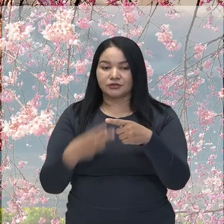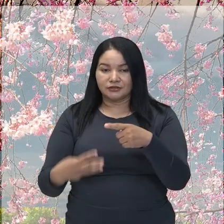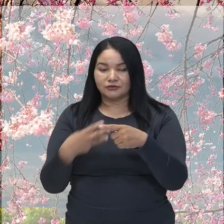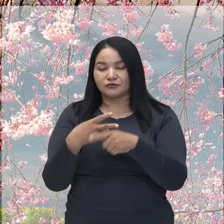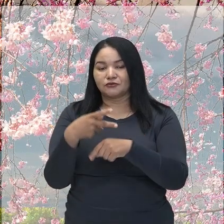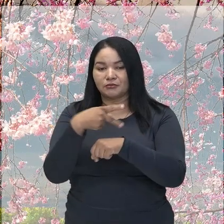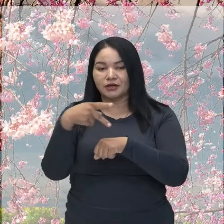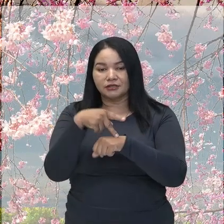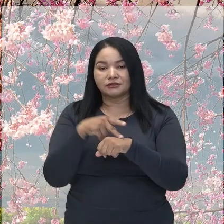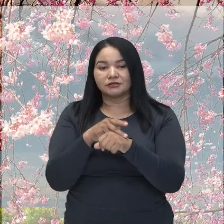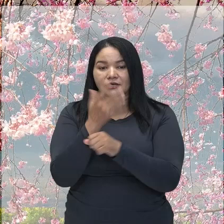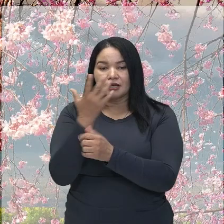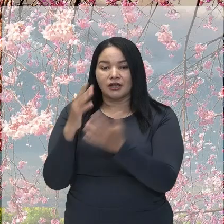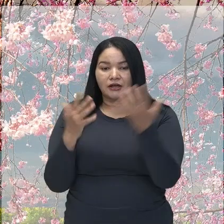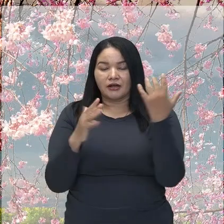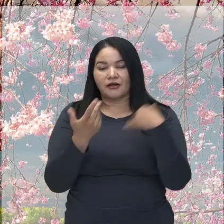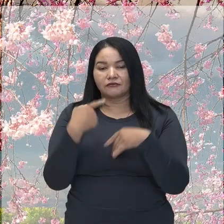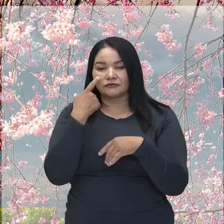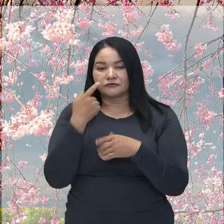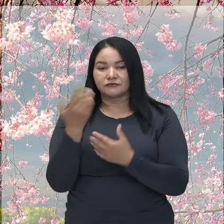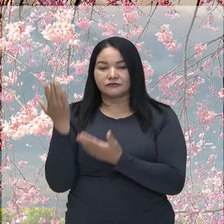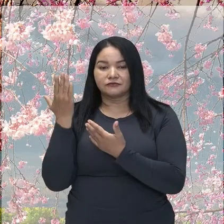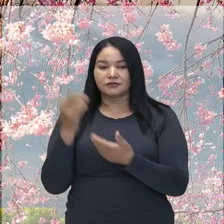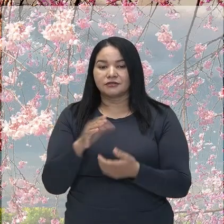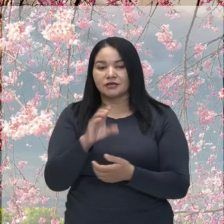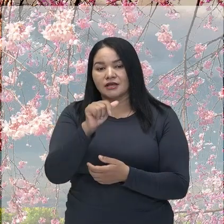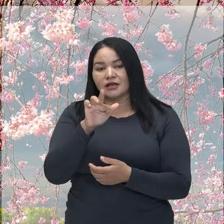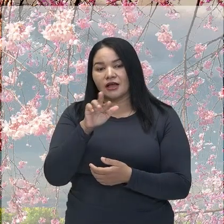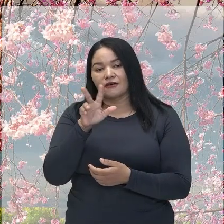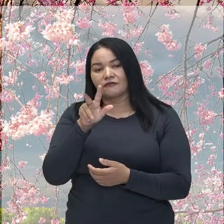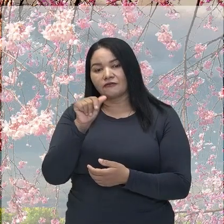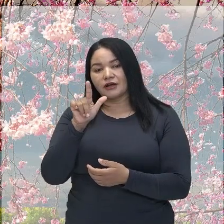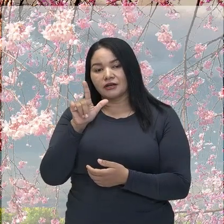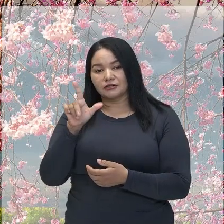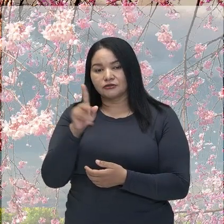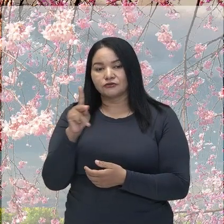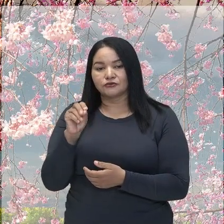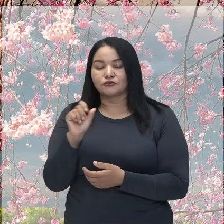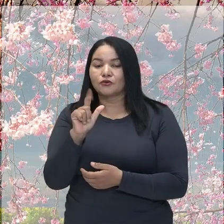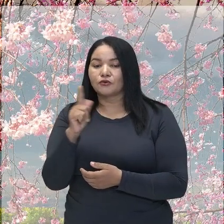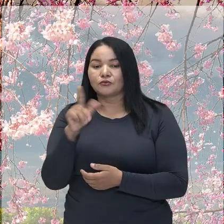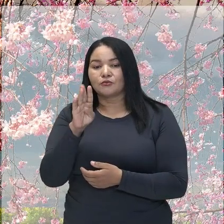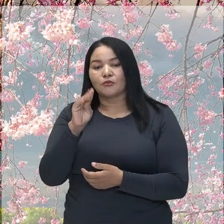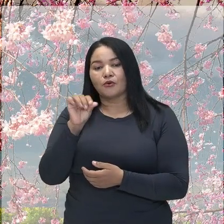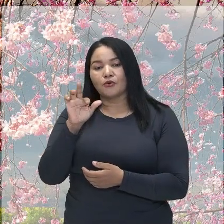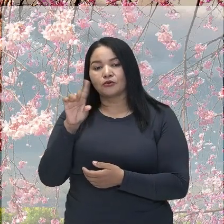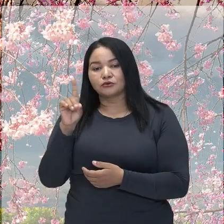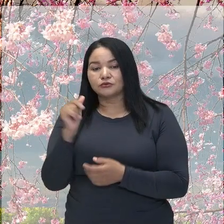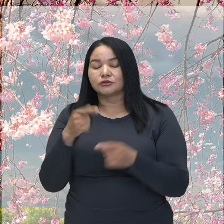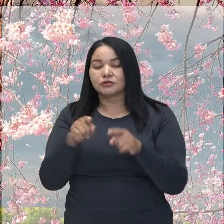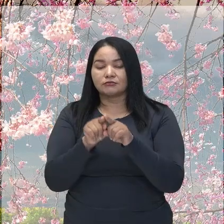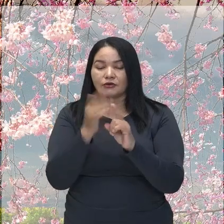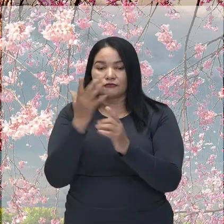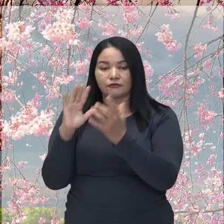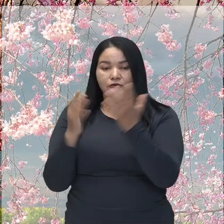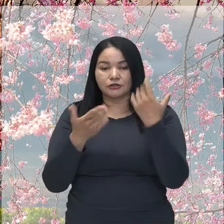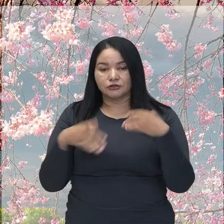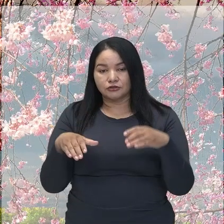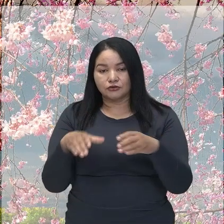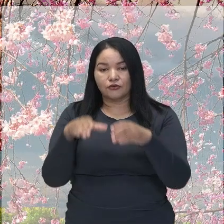com árvores decíduas como carvalhos e bordos, além de florestas de coníferas já nas